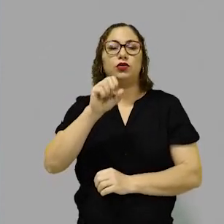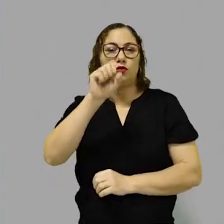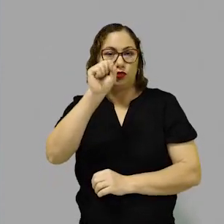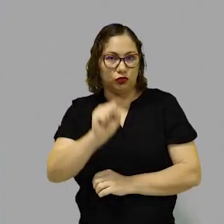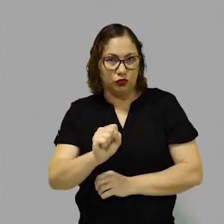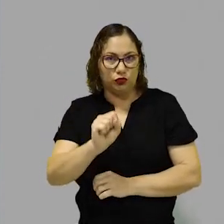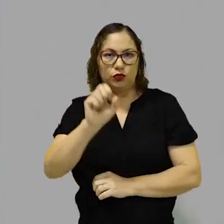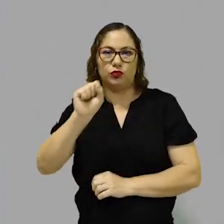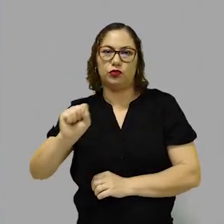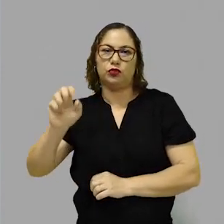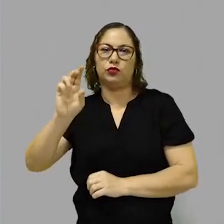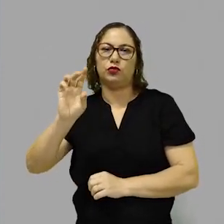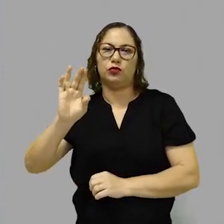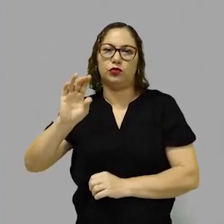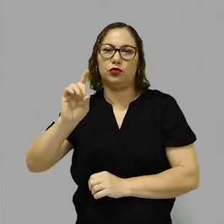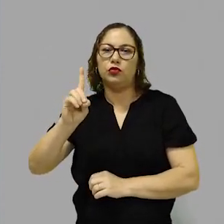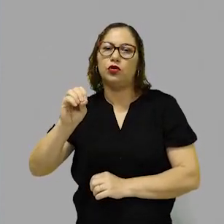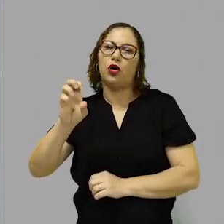sul-sudoeste.